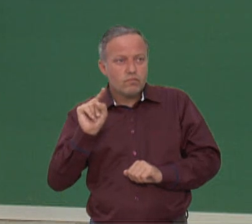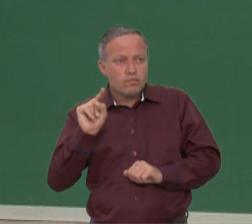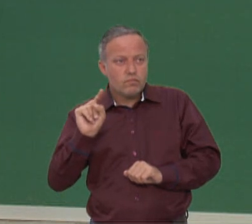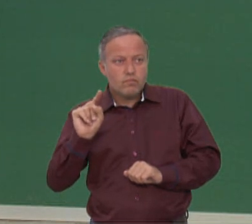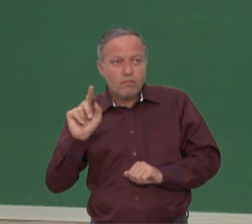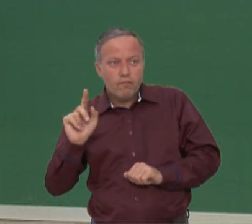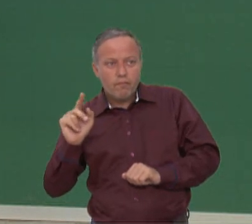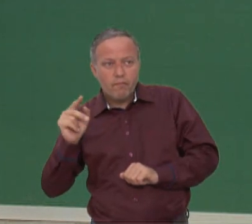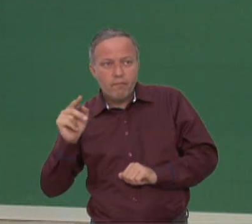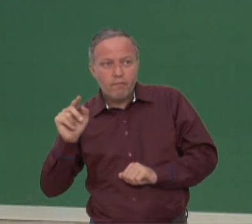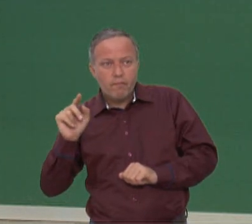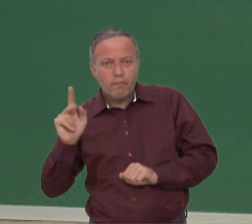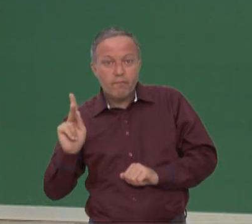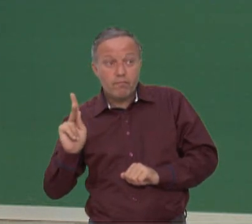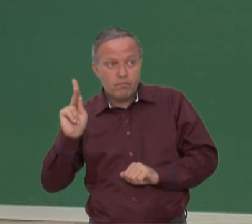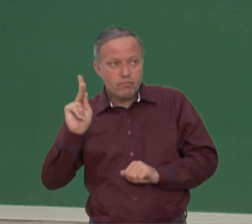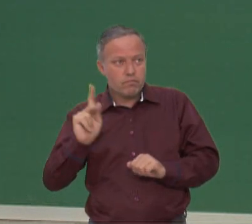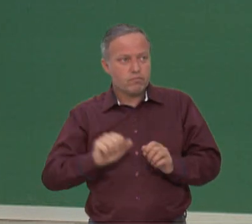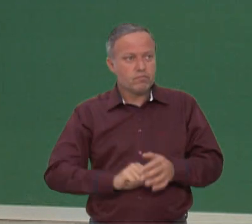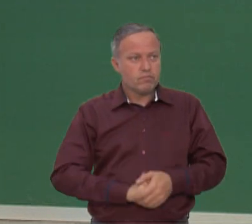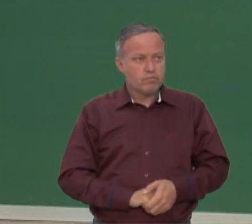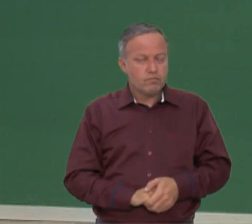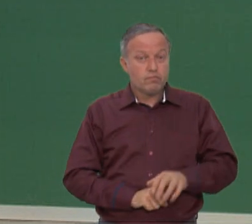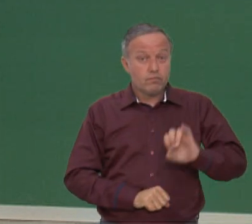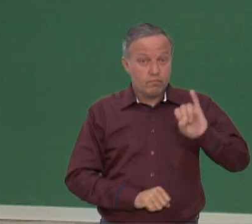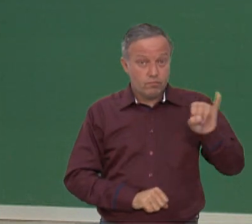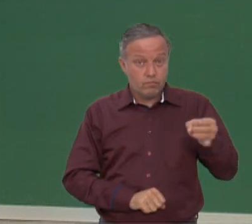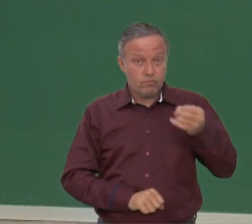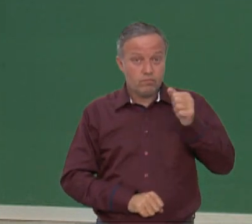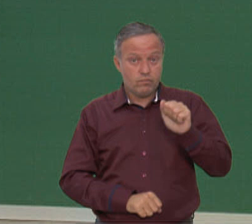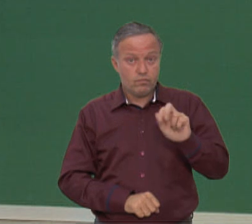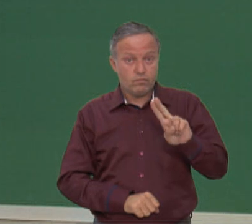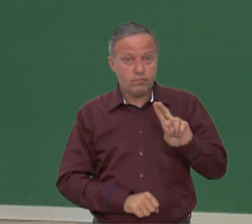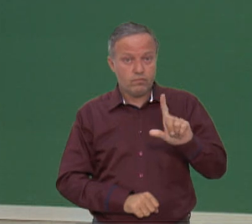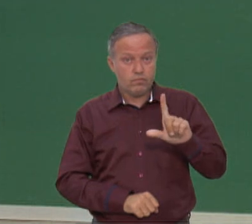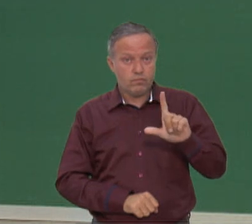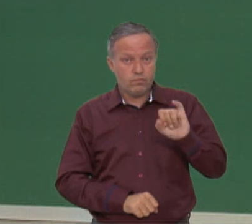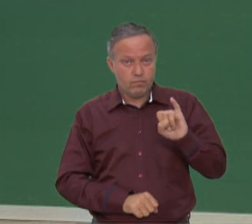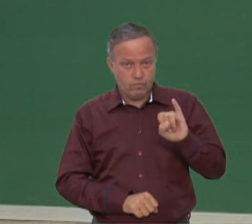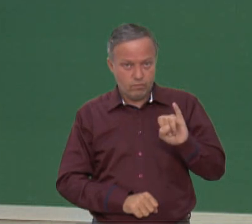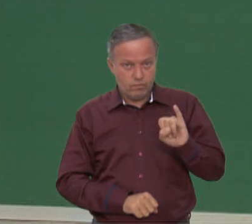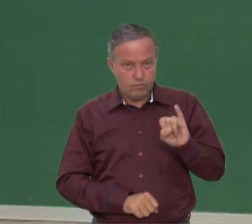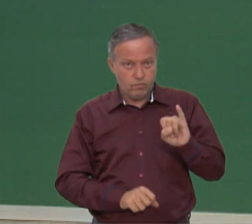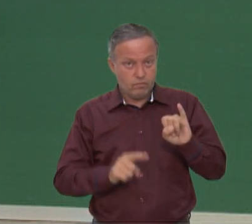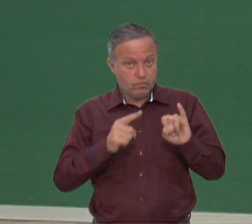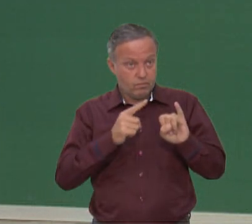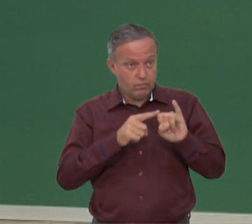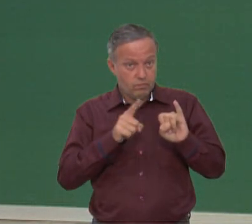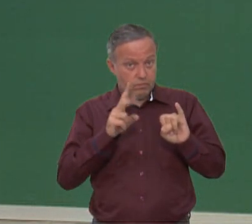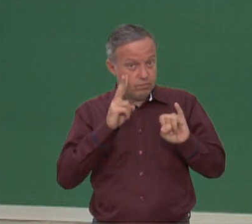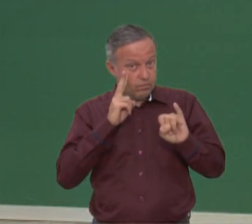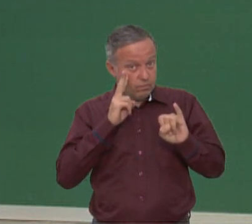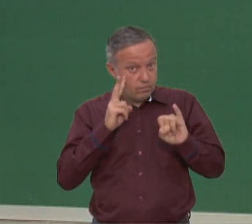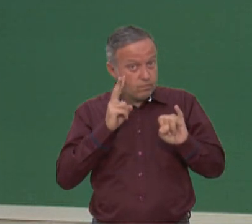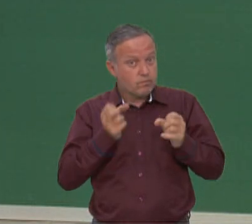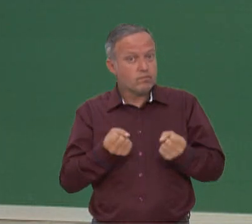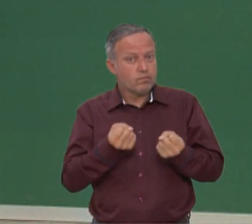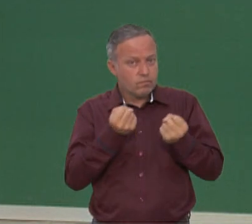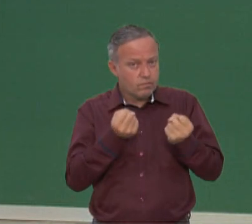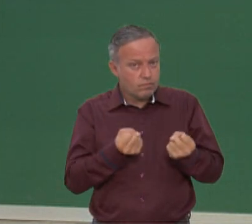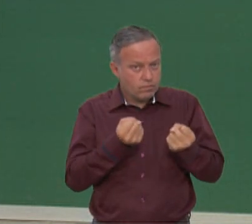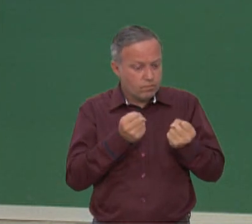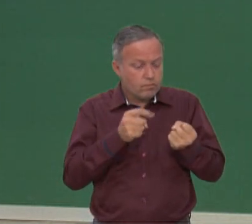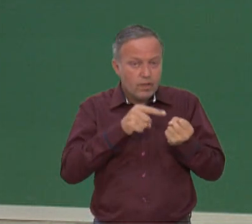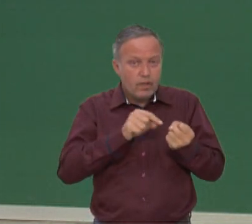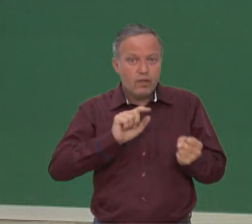de calor é definida como Joule, certo? Temos ali que a massa, o padrão é